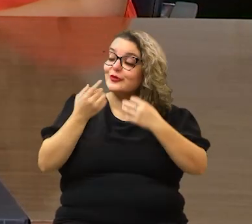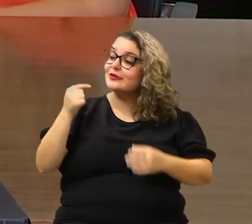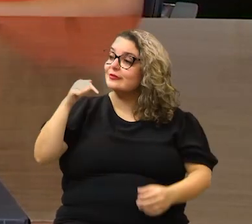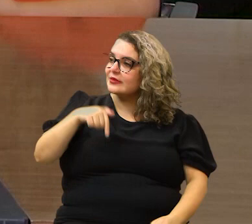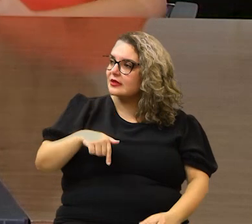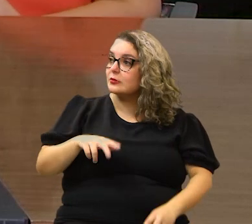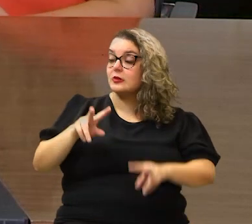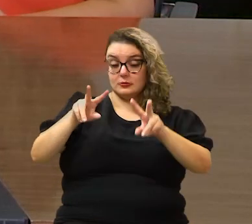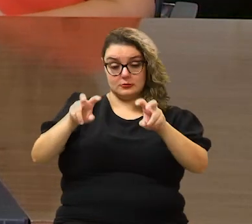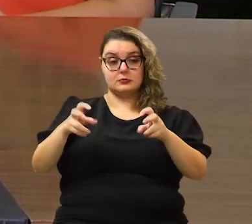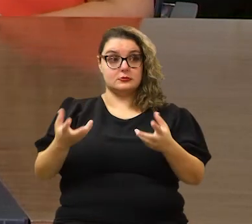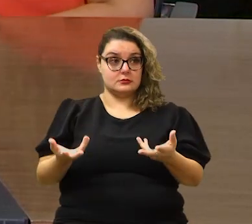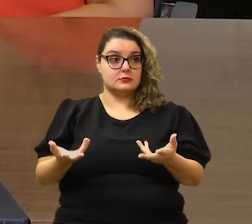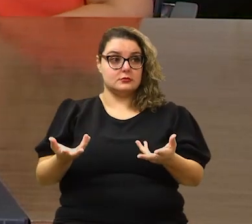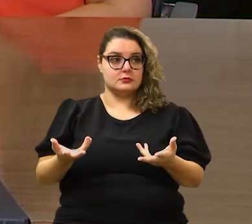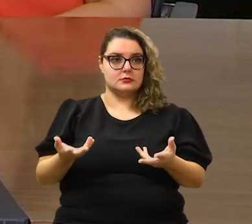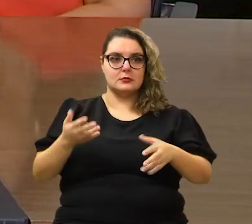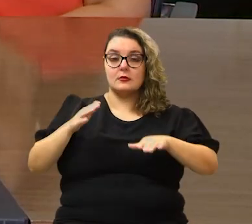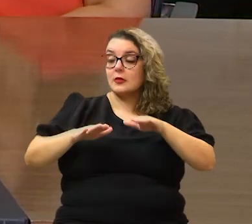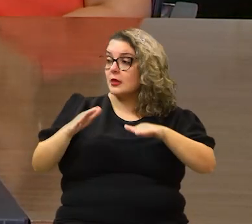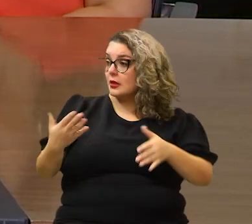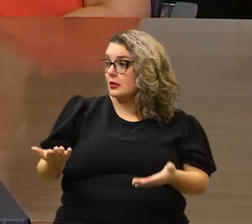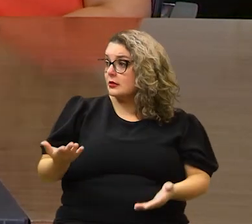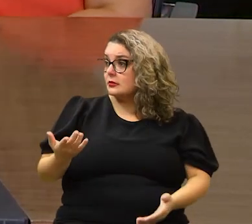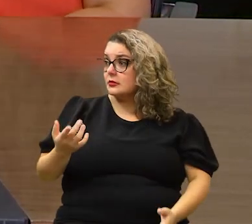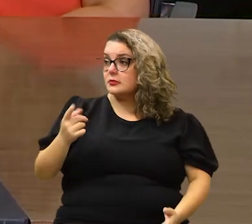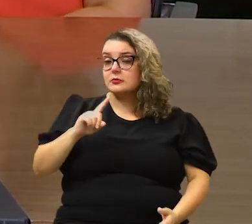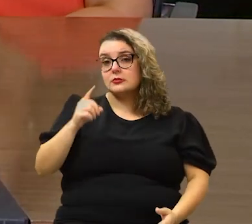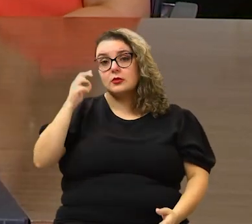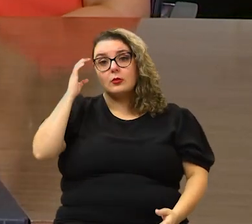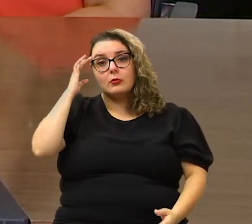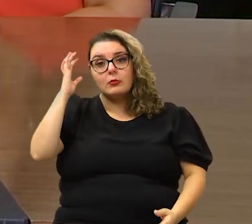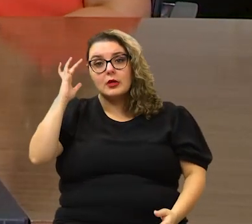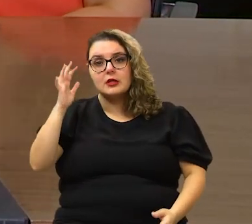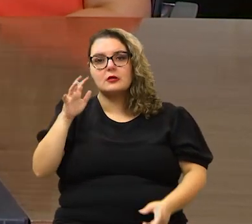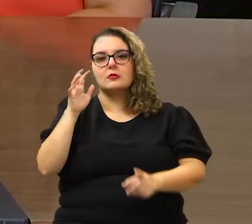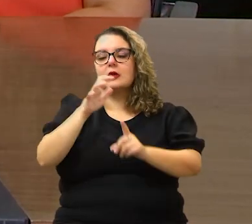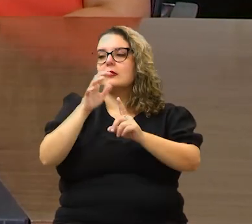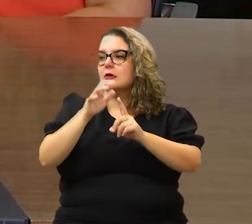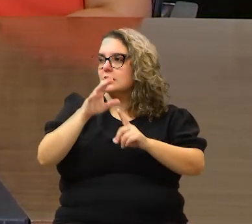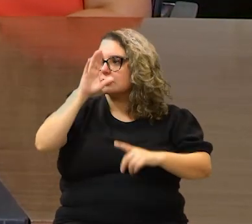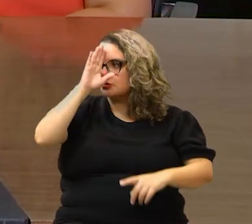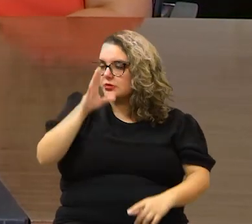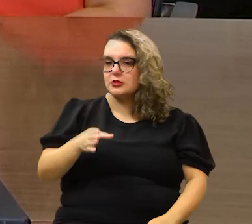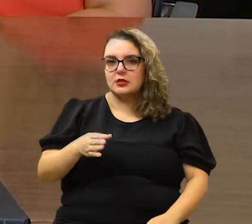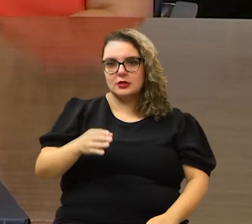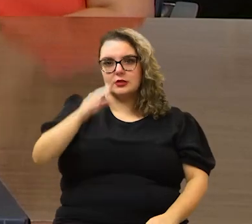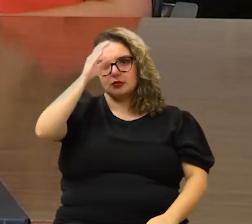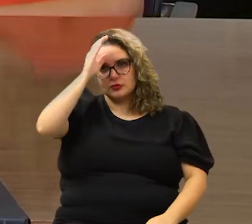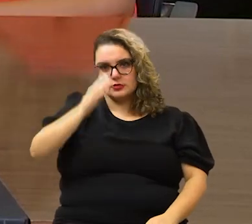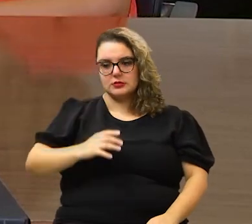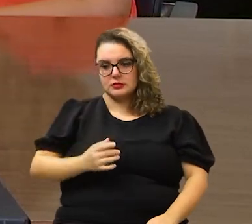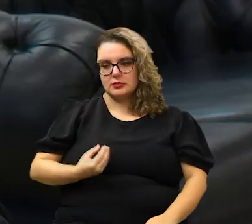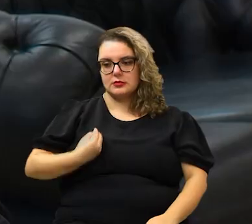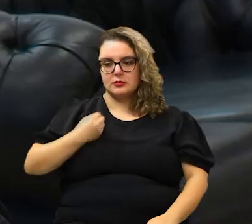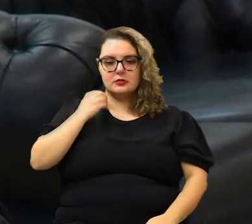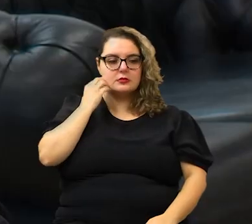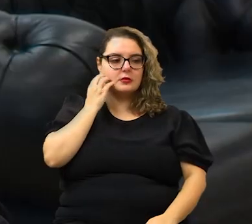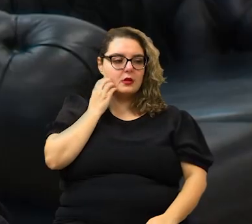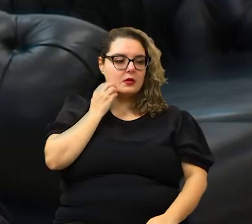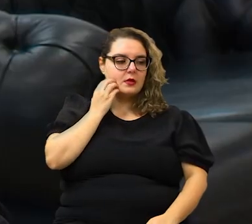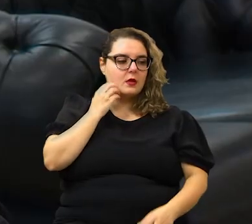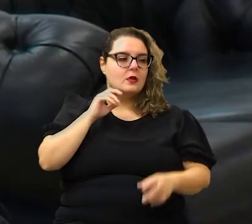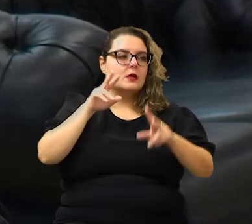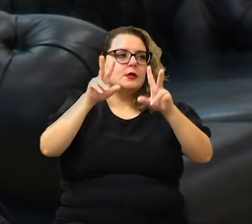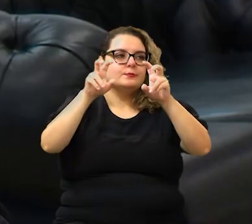para cá para discutir um tema que às vezes as pessoas não pensam, mas impacta diretamente a vida do cidadão. Olha,